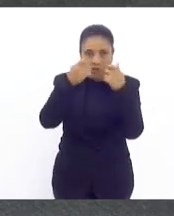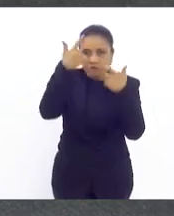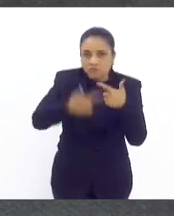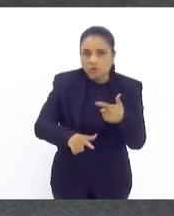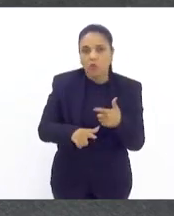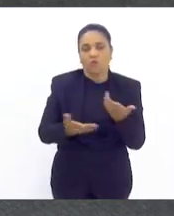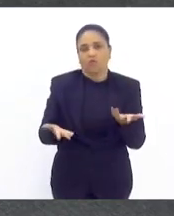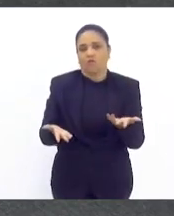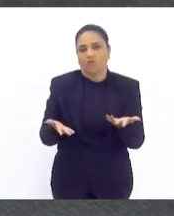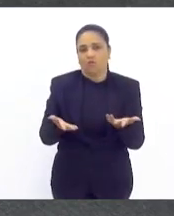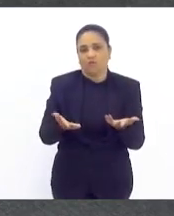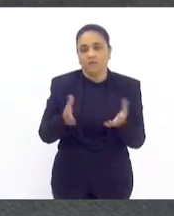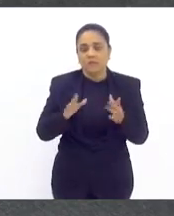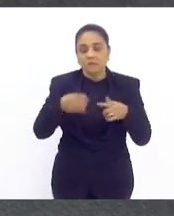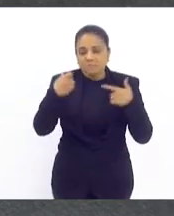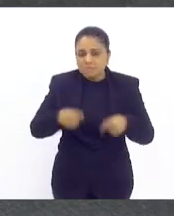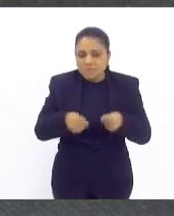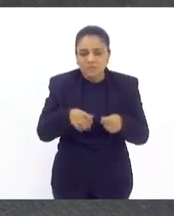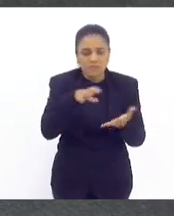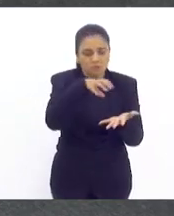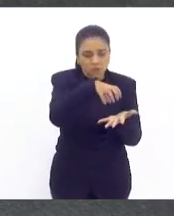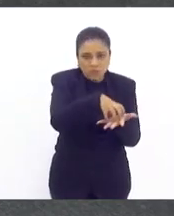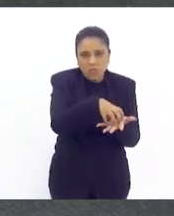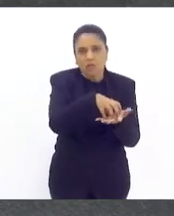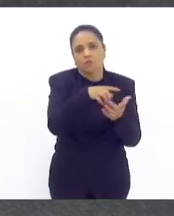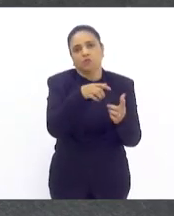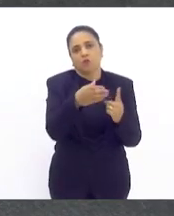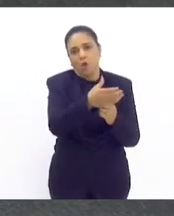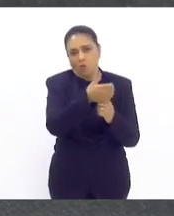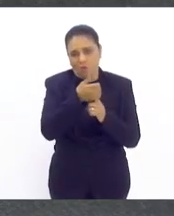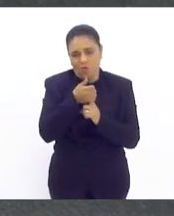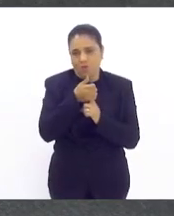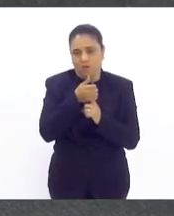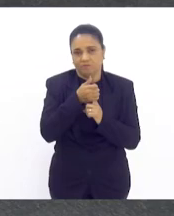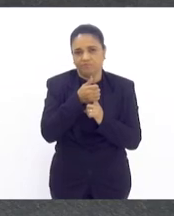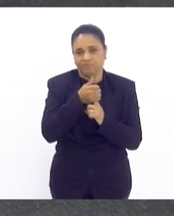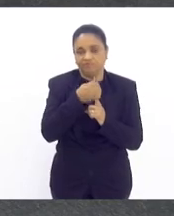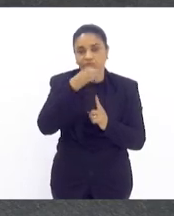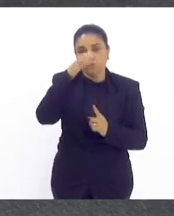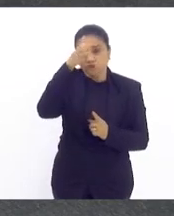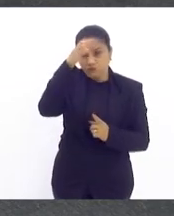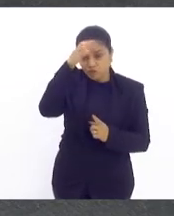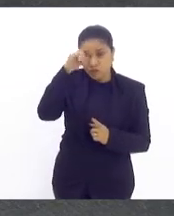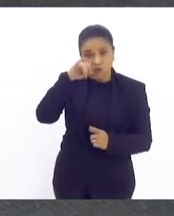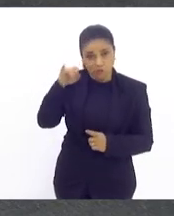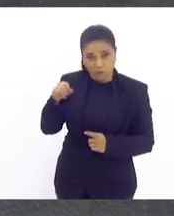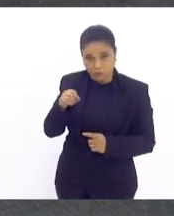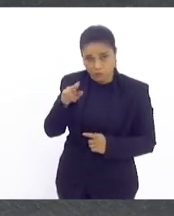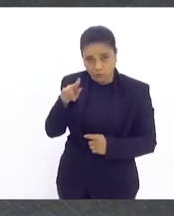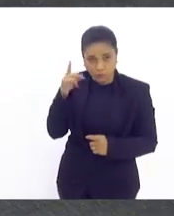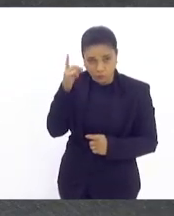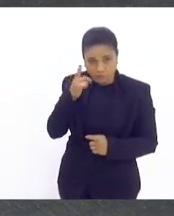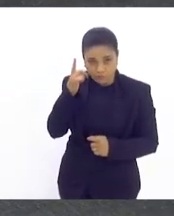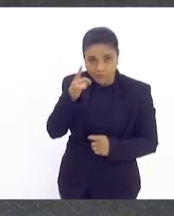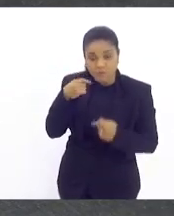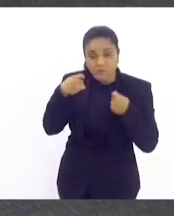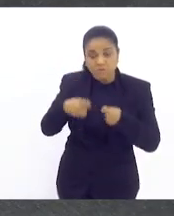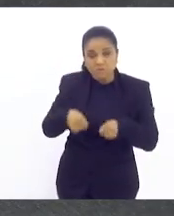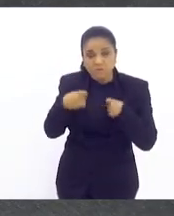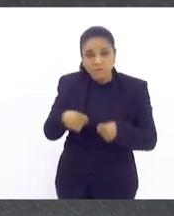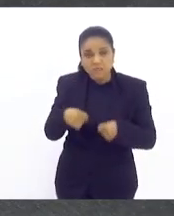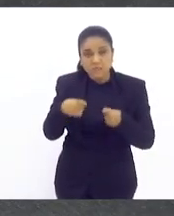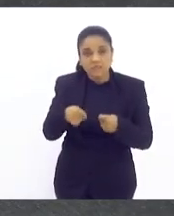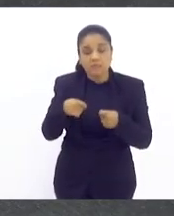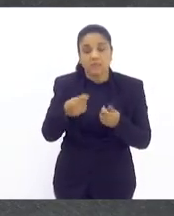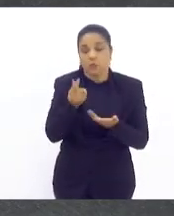não tiver esses centros de acolhimentos e mais do que isso te ajude a gente precisa buscar também no